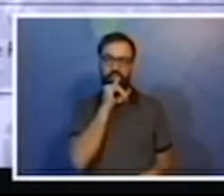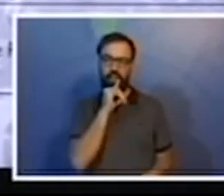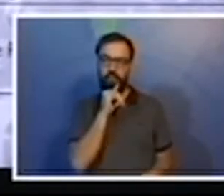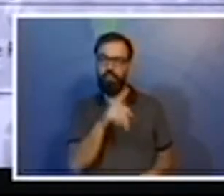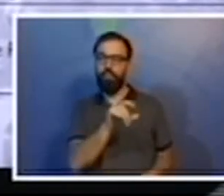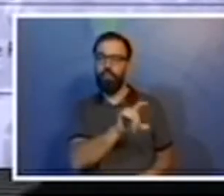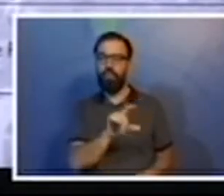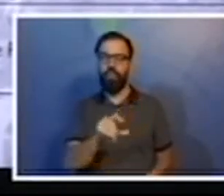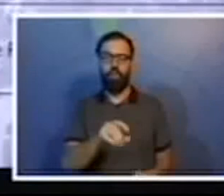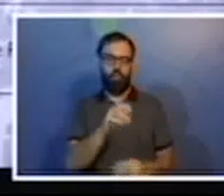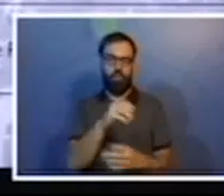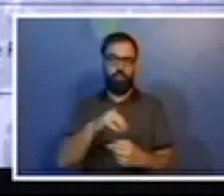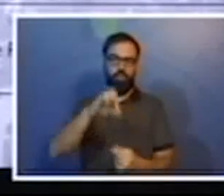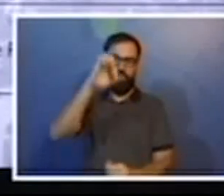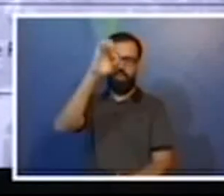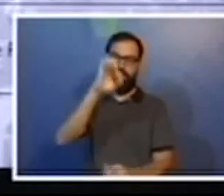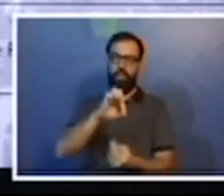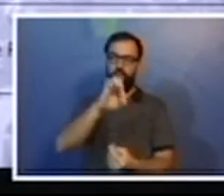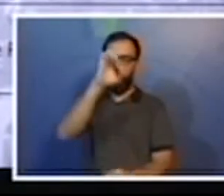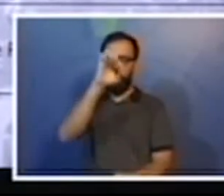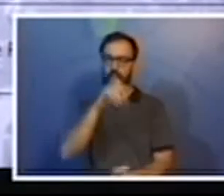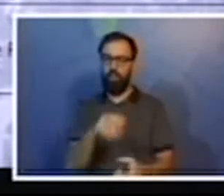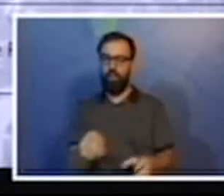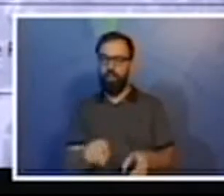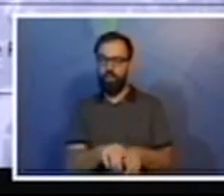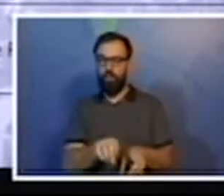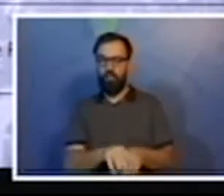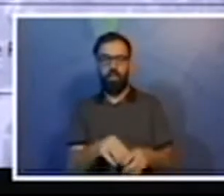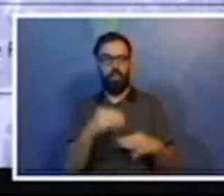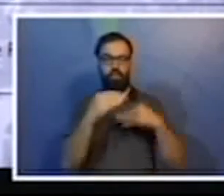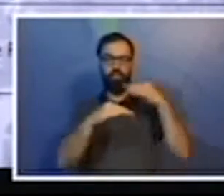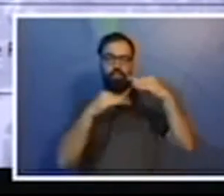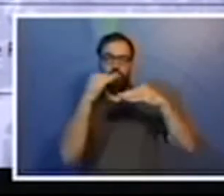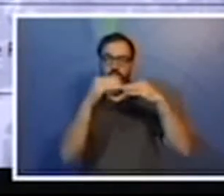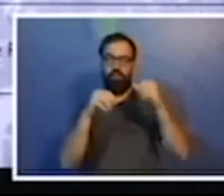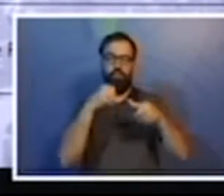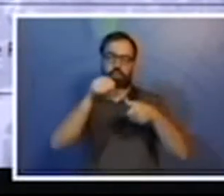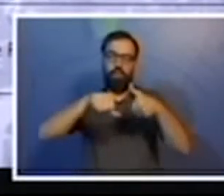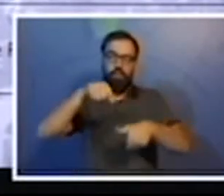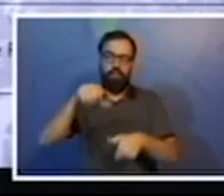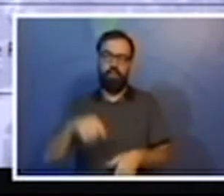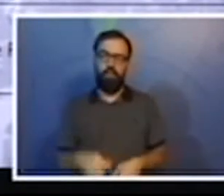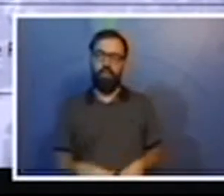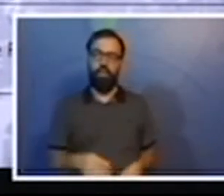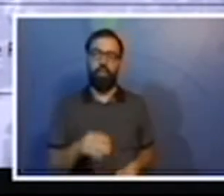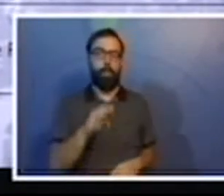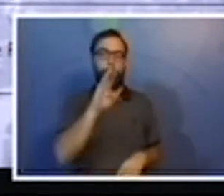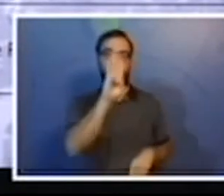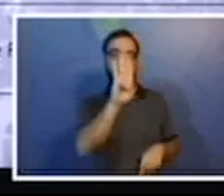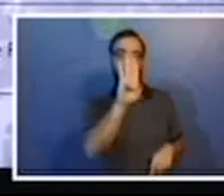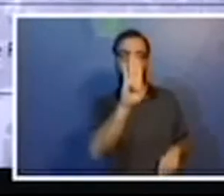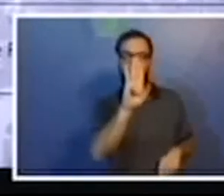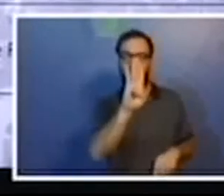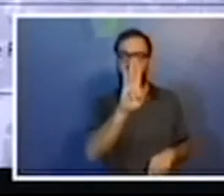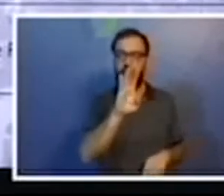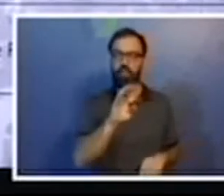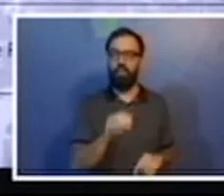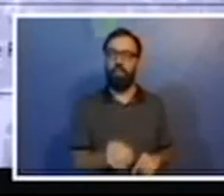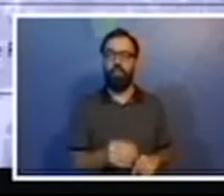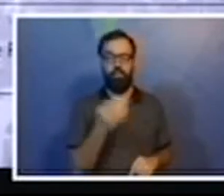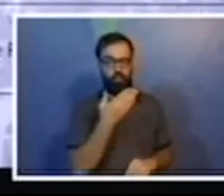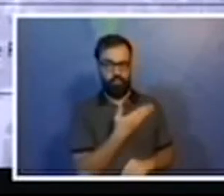evolutivas bom começar pelas mais simples as briófitas exemplos a musgos e hepáticas